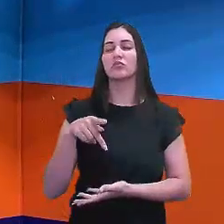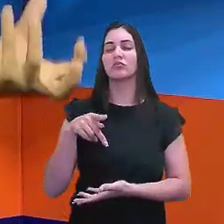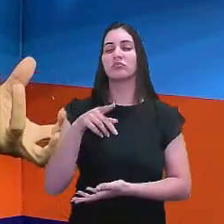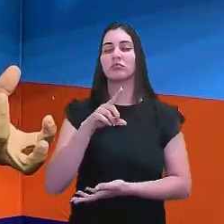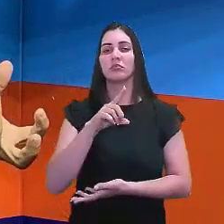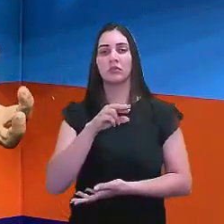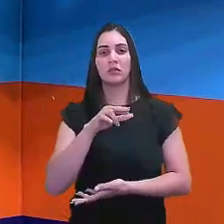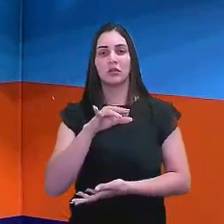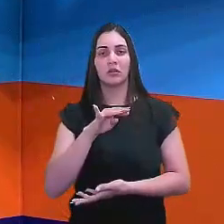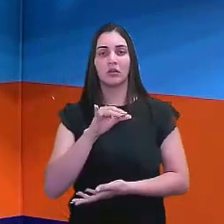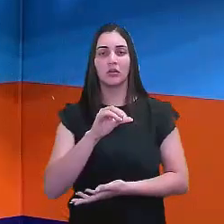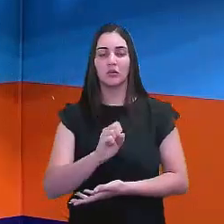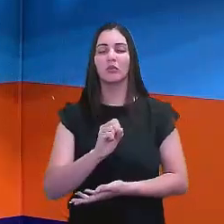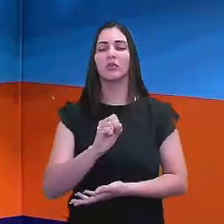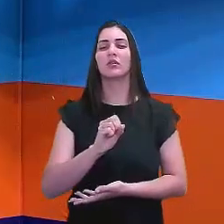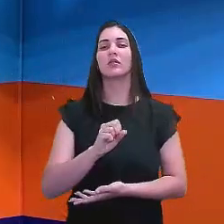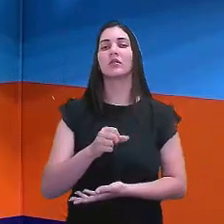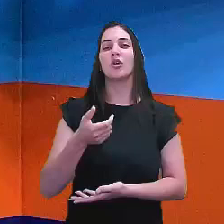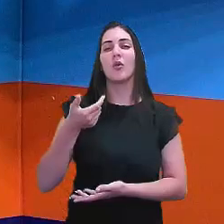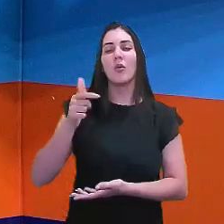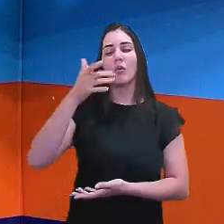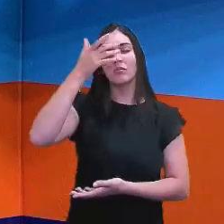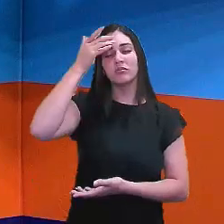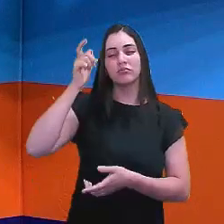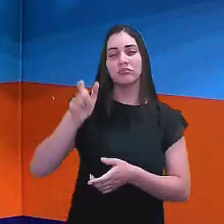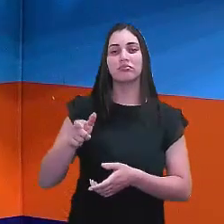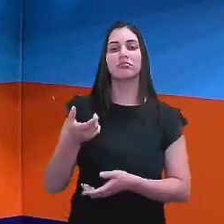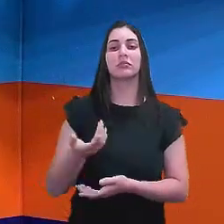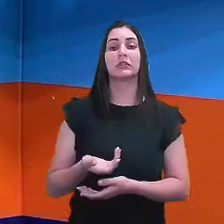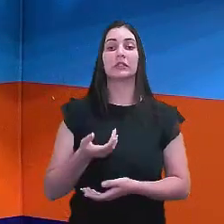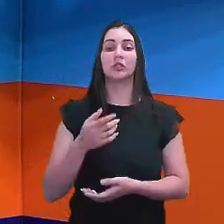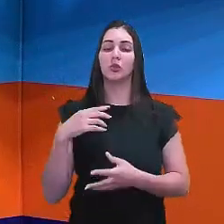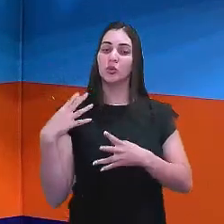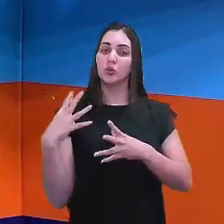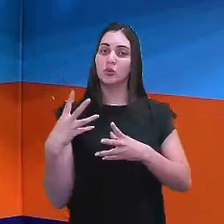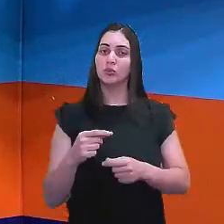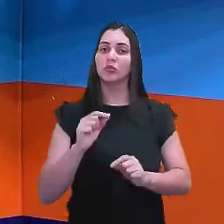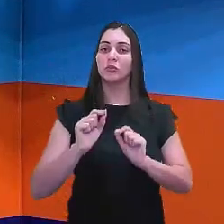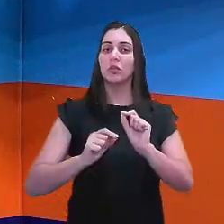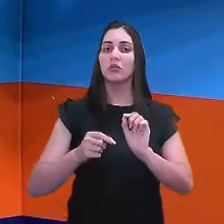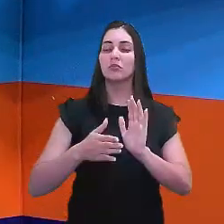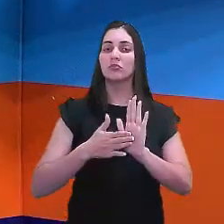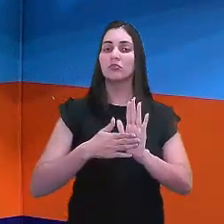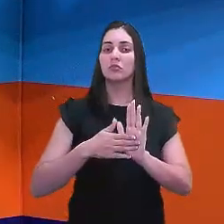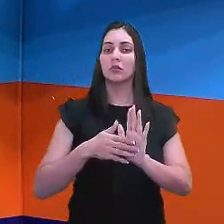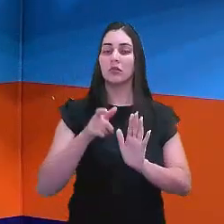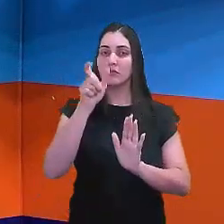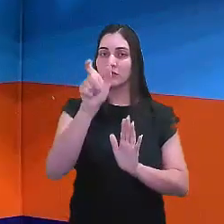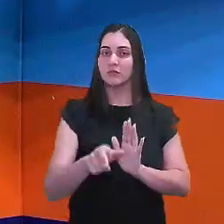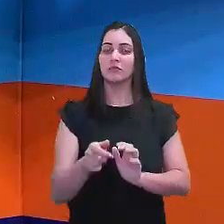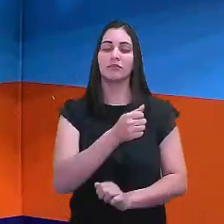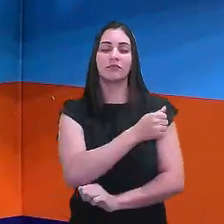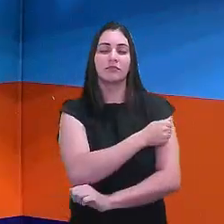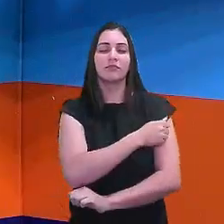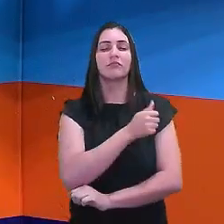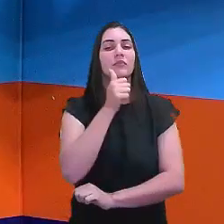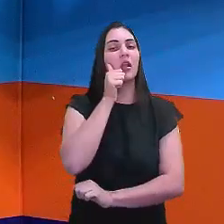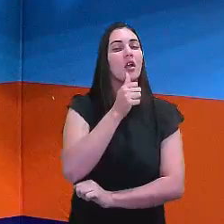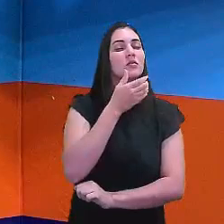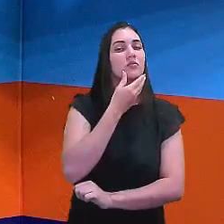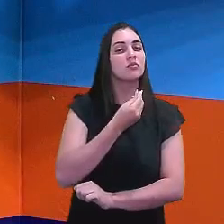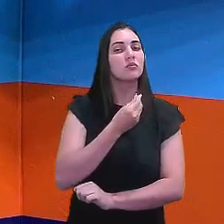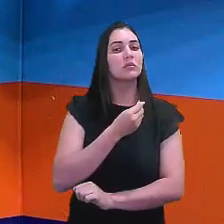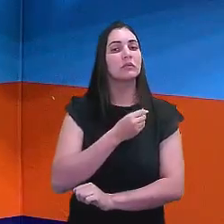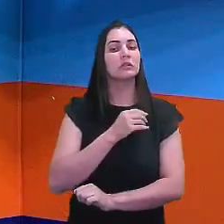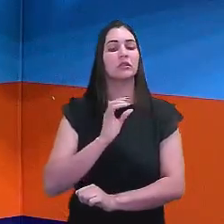sempre gosto de dizer, toda essa mobilização de energia, a gente tem um propósito, que é você, aluna e aluno. Nada disso aqui,